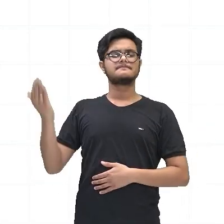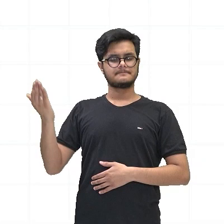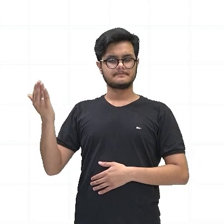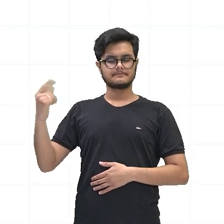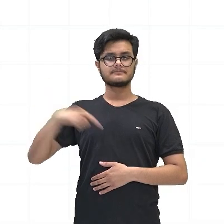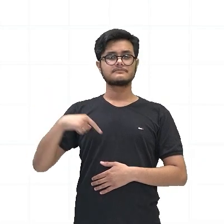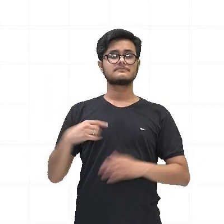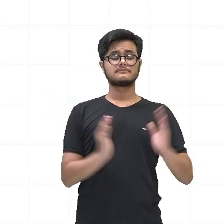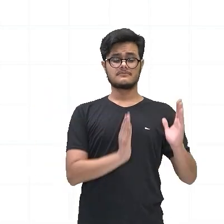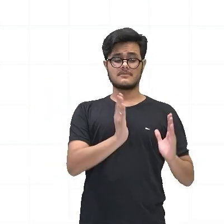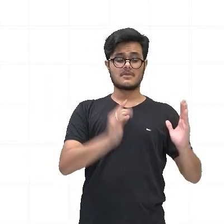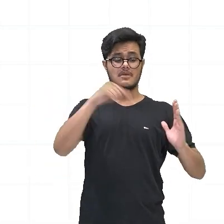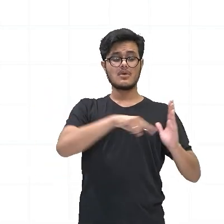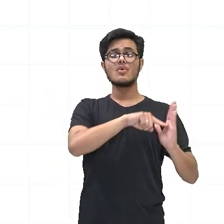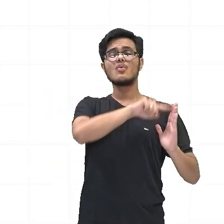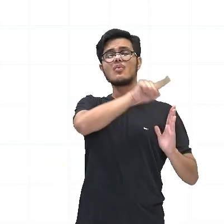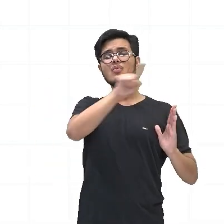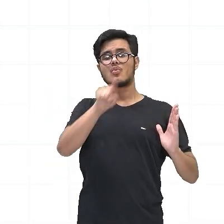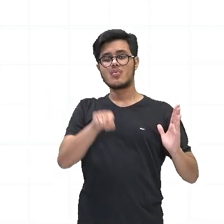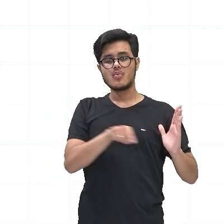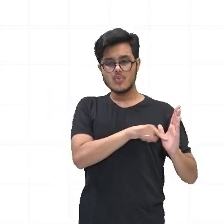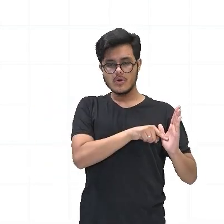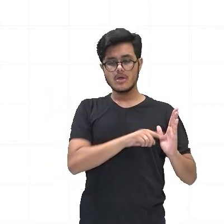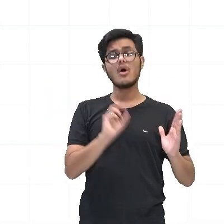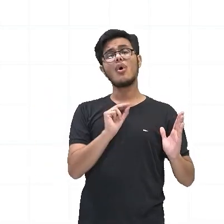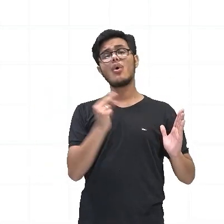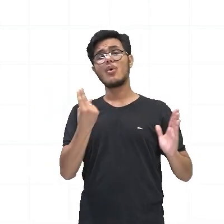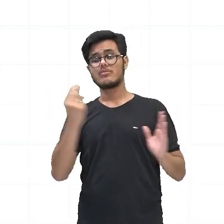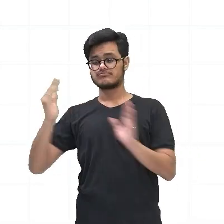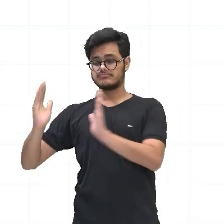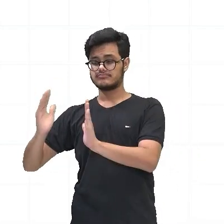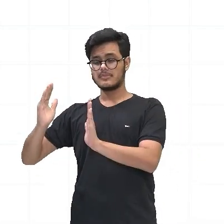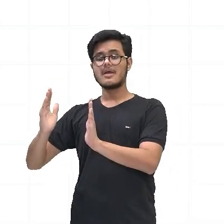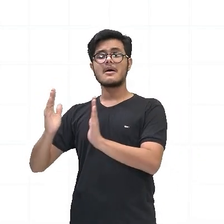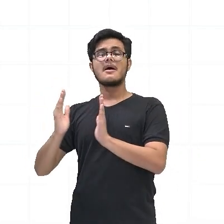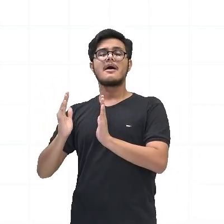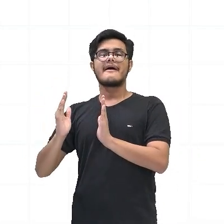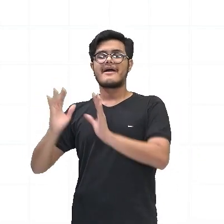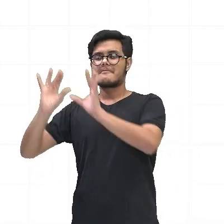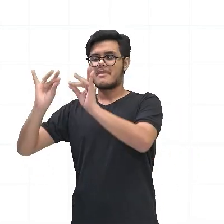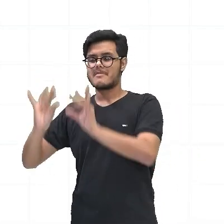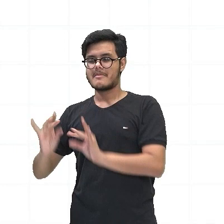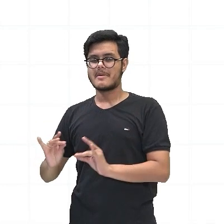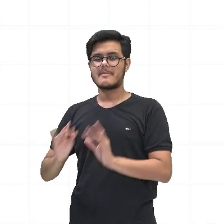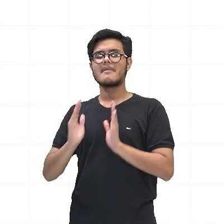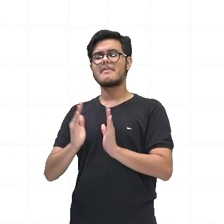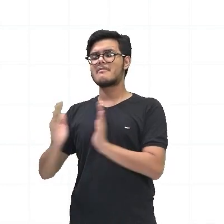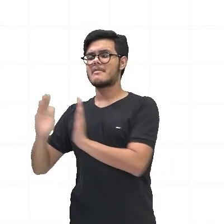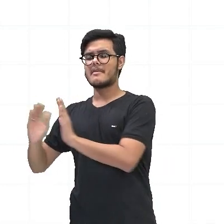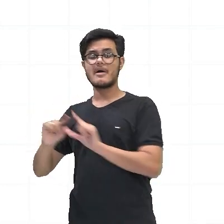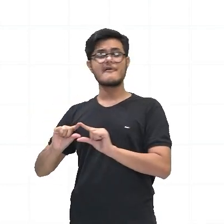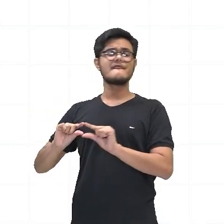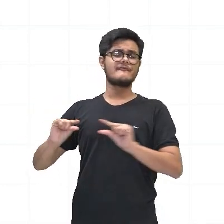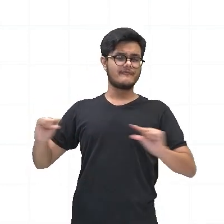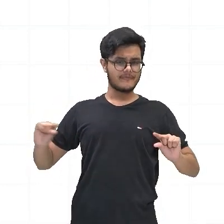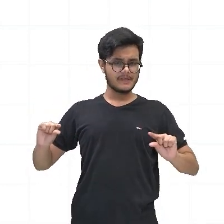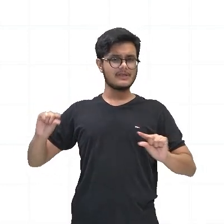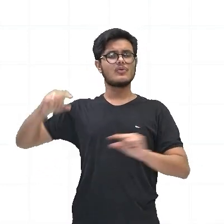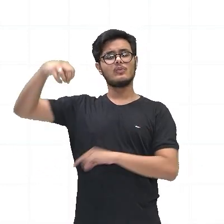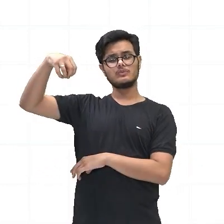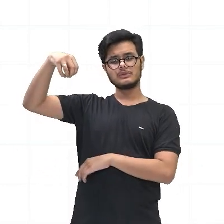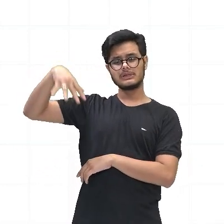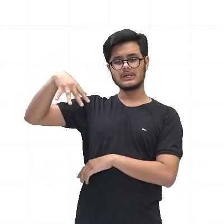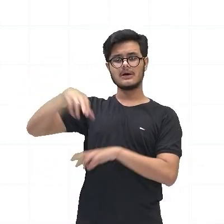a presença da lâmpada, né, que vai receber essa energia elétrica, tem o interruptor, tem os fios condutores e a gente tem a